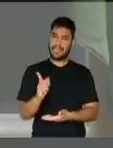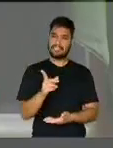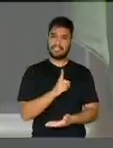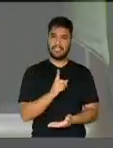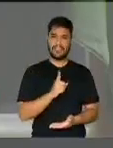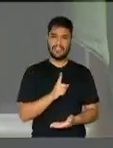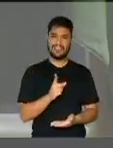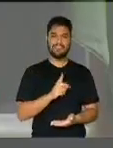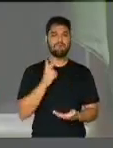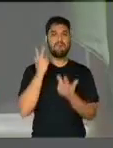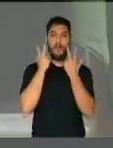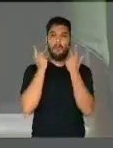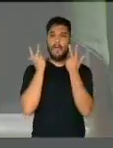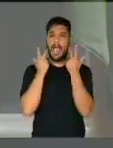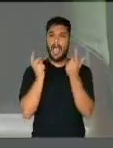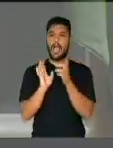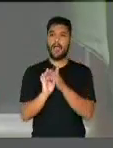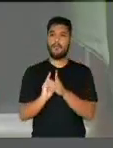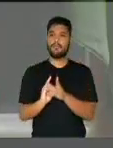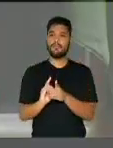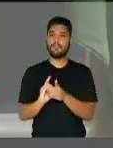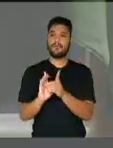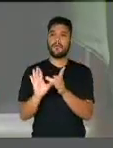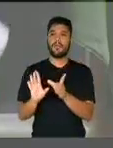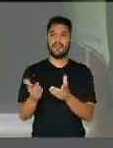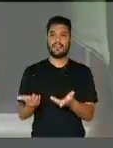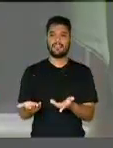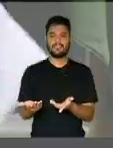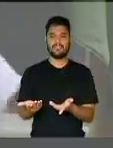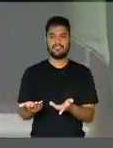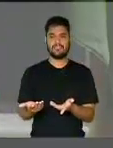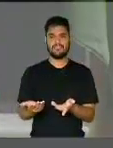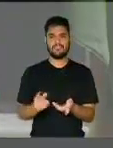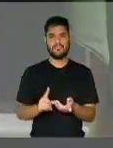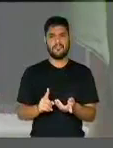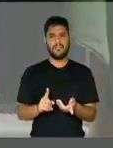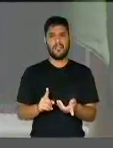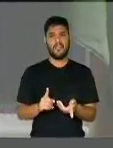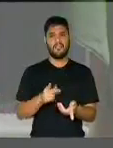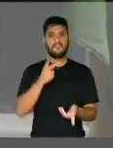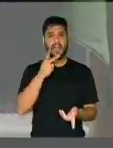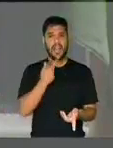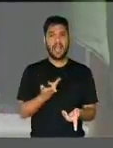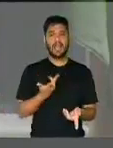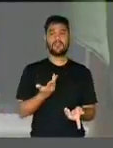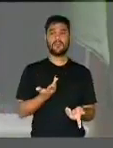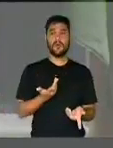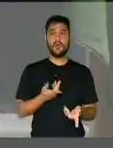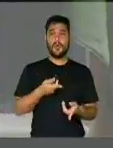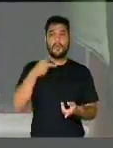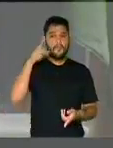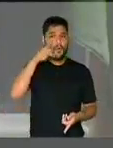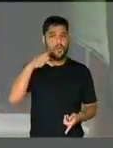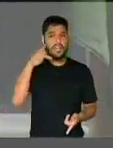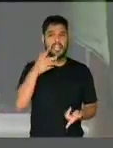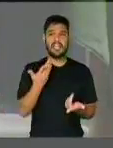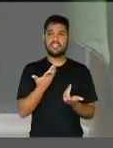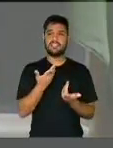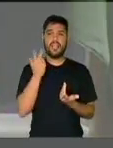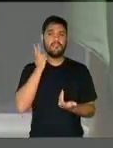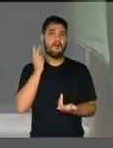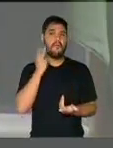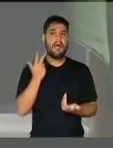uma normalidade democrática, que estamos em plena estabilidade política, compara o Brasil